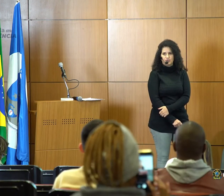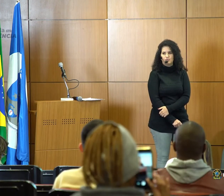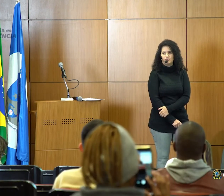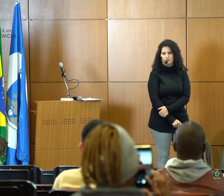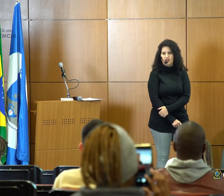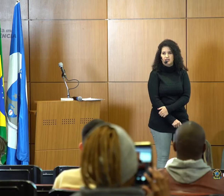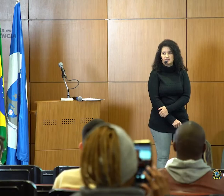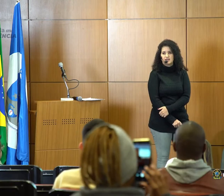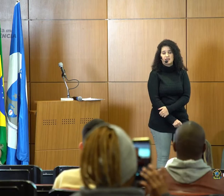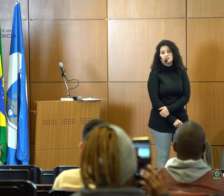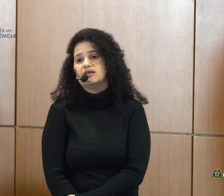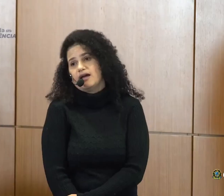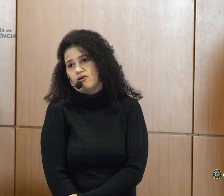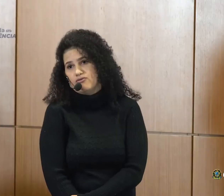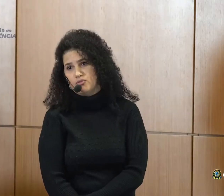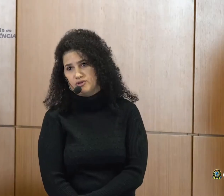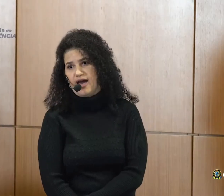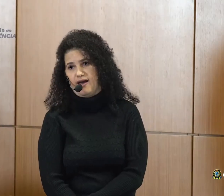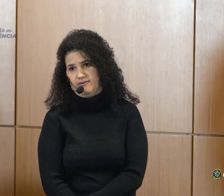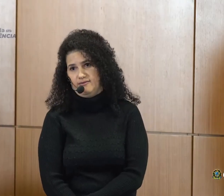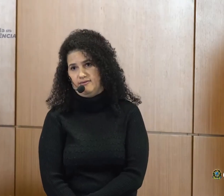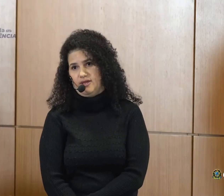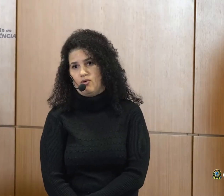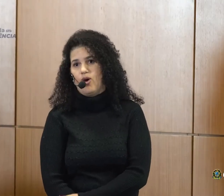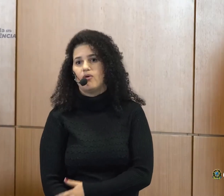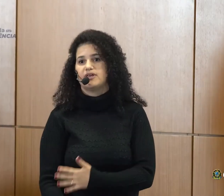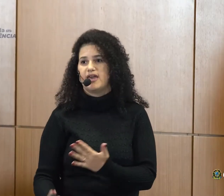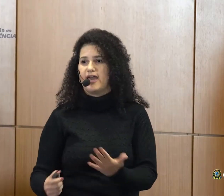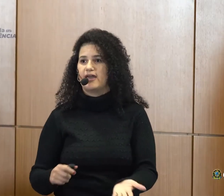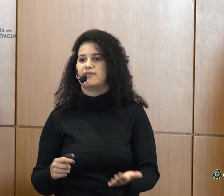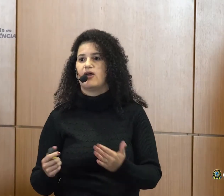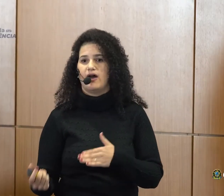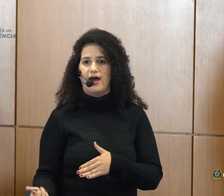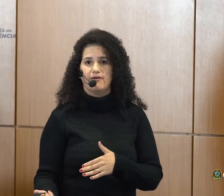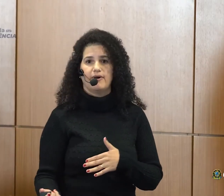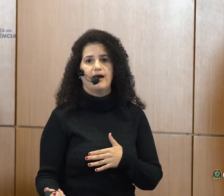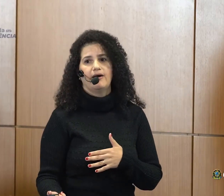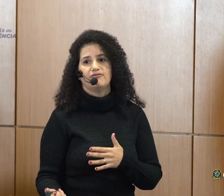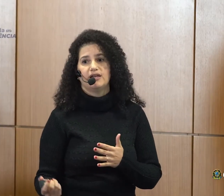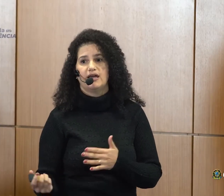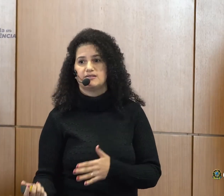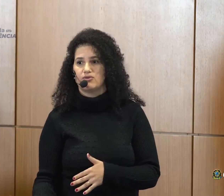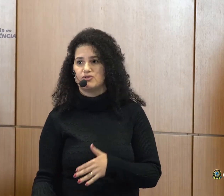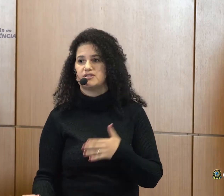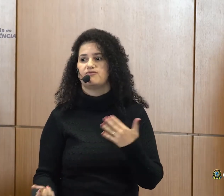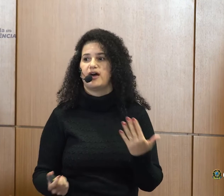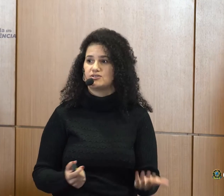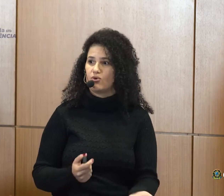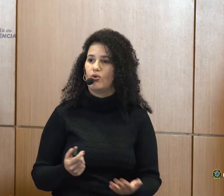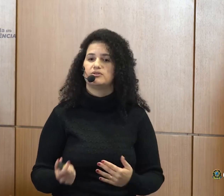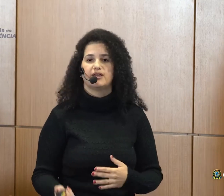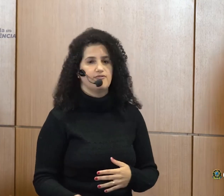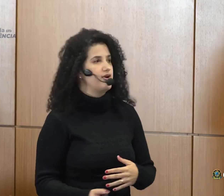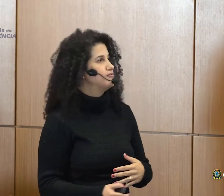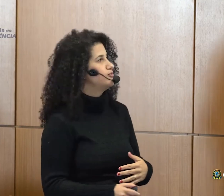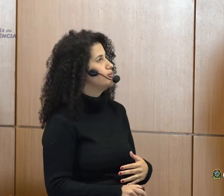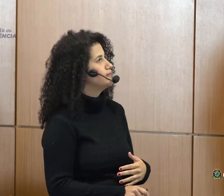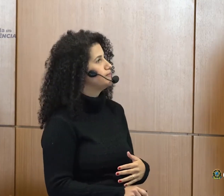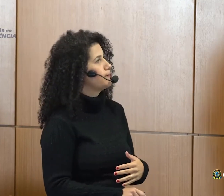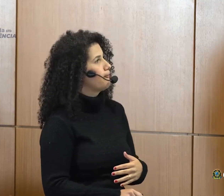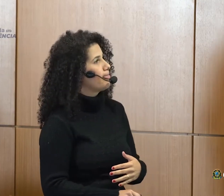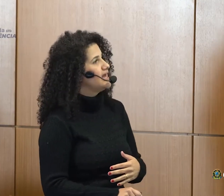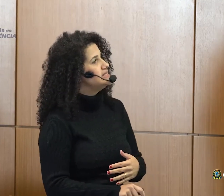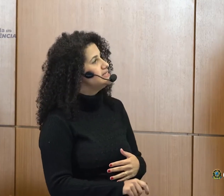ela, está todo mundo feliz. Será que eu vou mudar? Qual que é, né, a avaliação que você faz contra e a